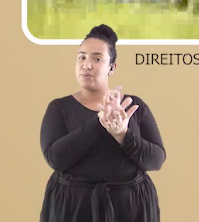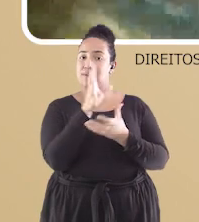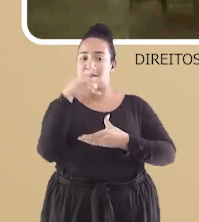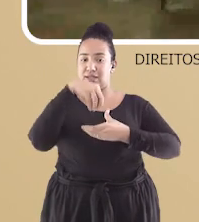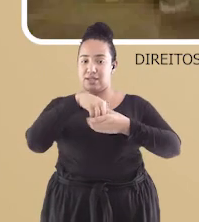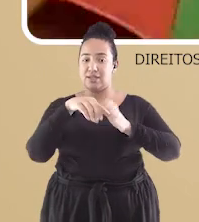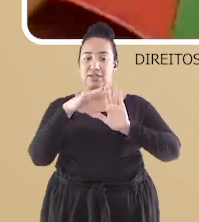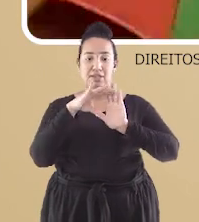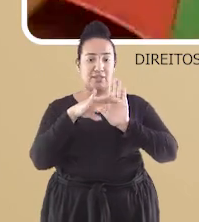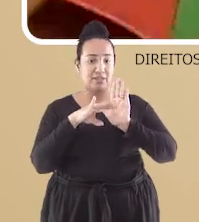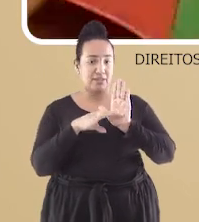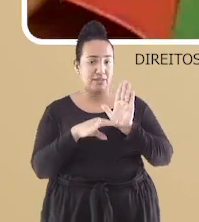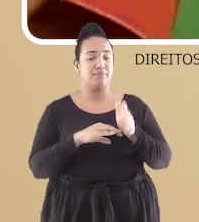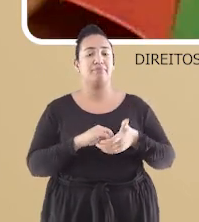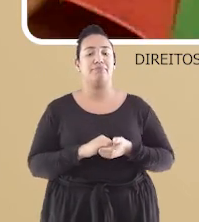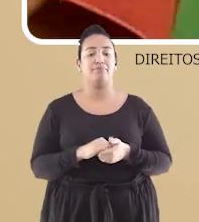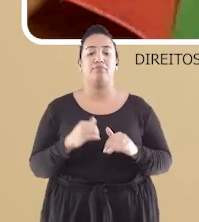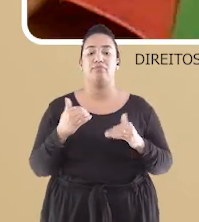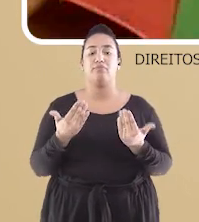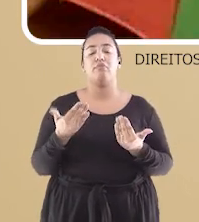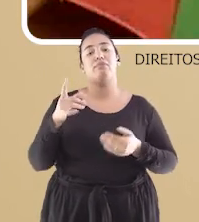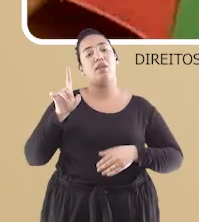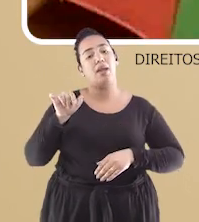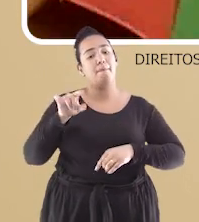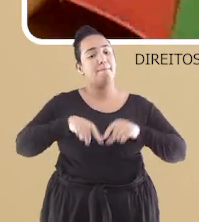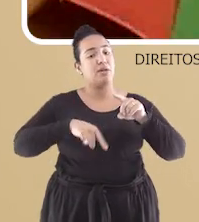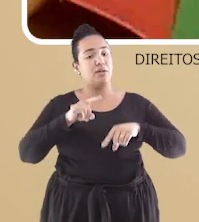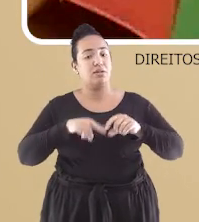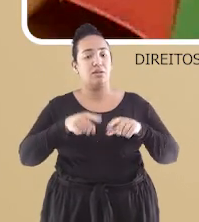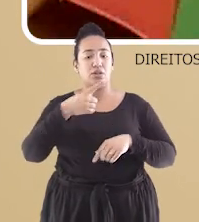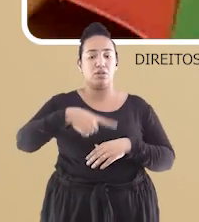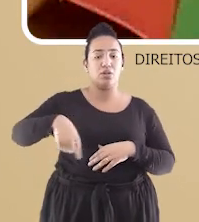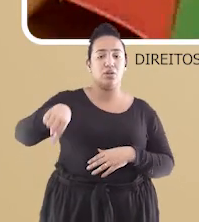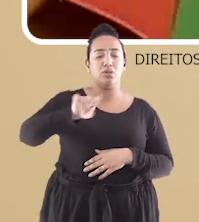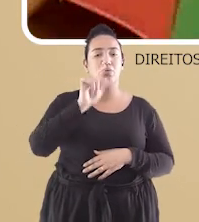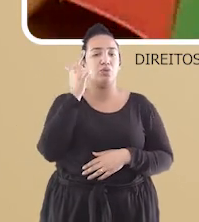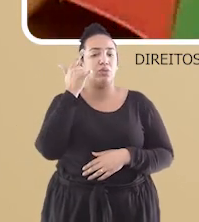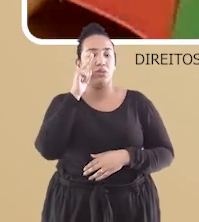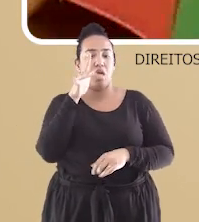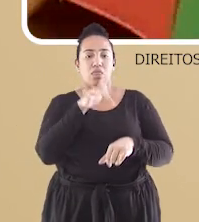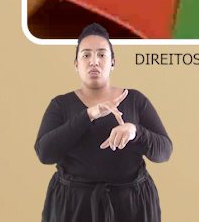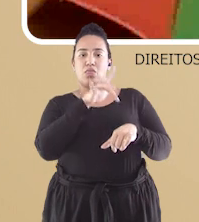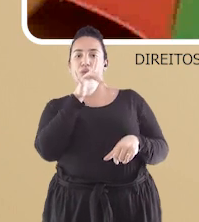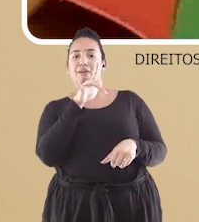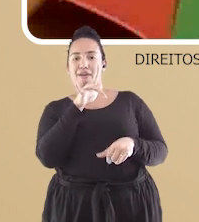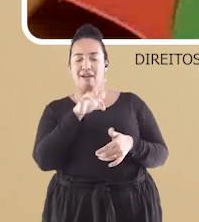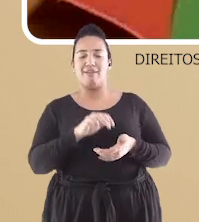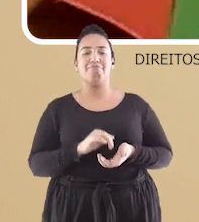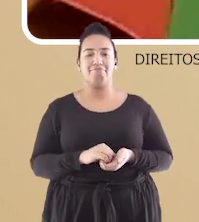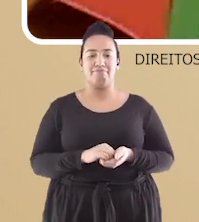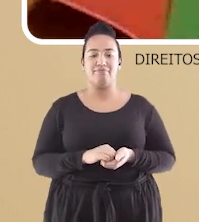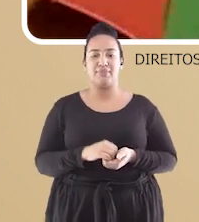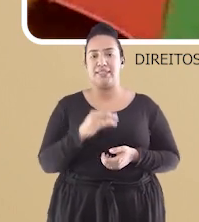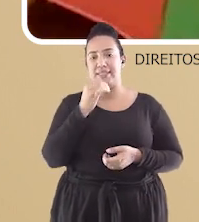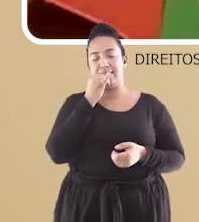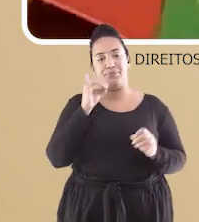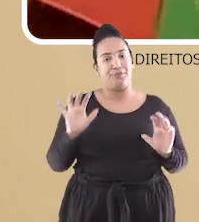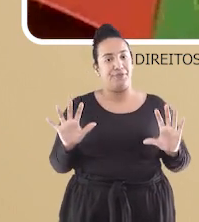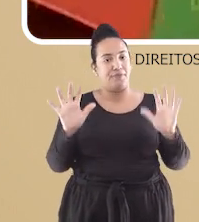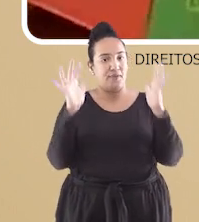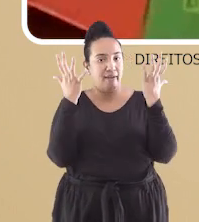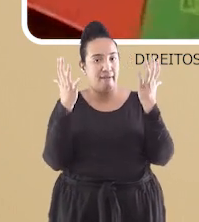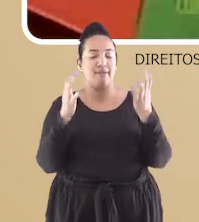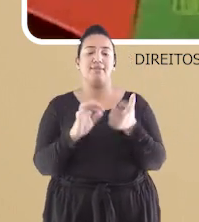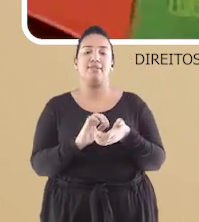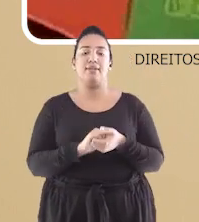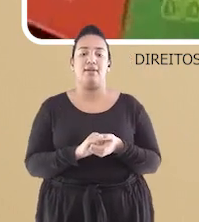estão nesta lista. São esses bens que a gente não consegue apalpar, eles são aqueles intangíveis, né? Como as